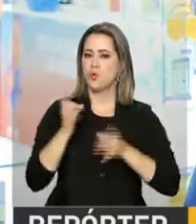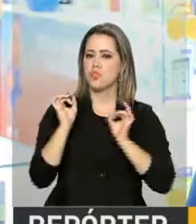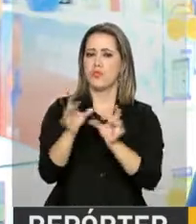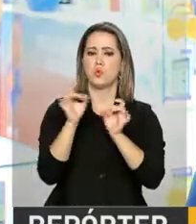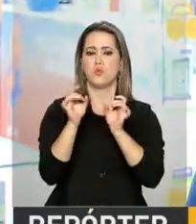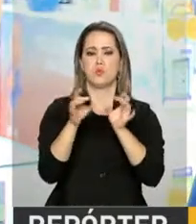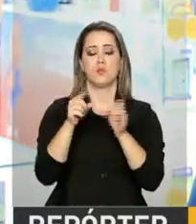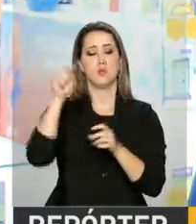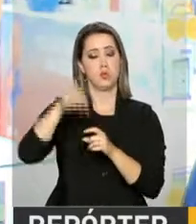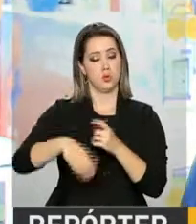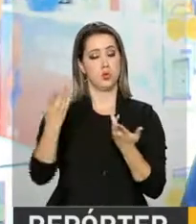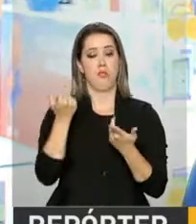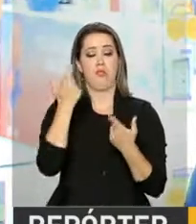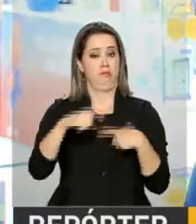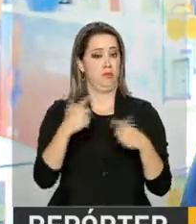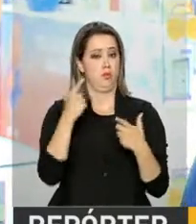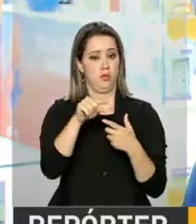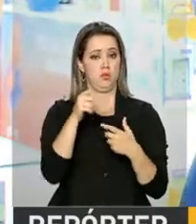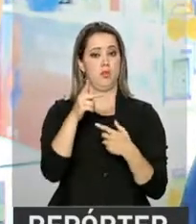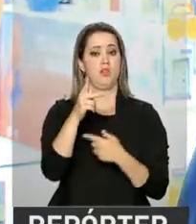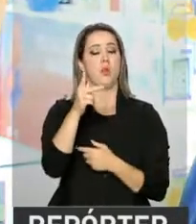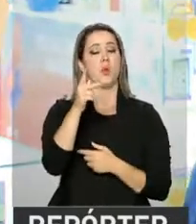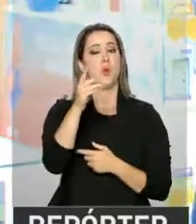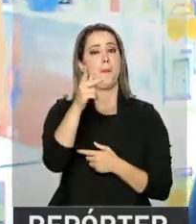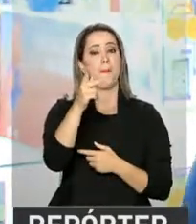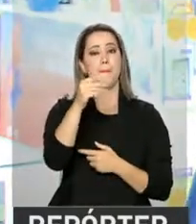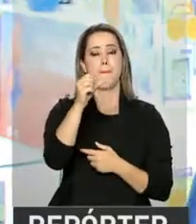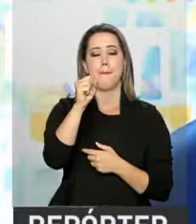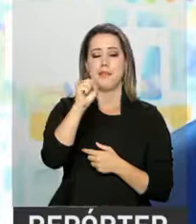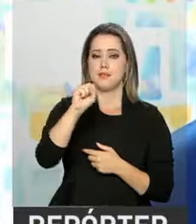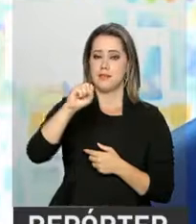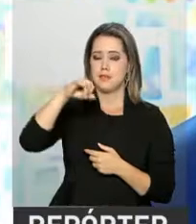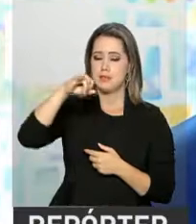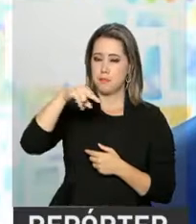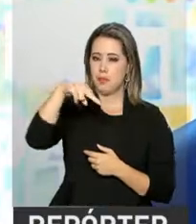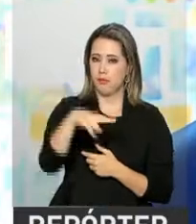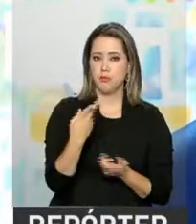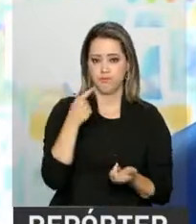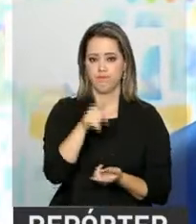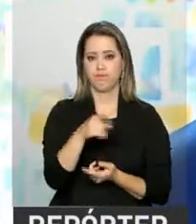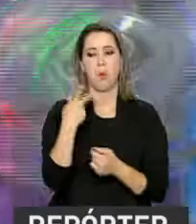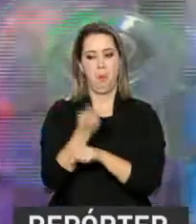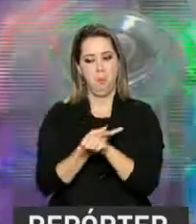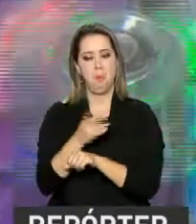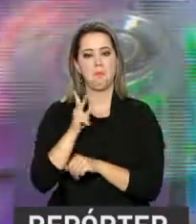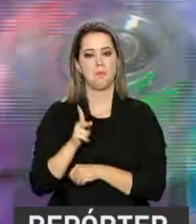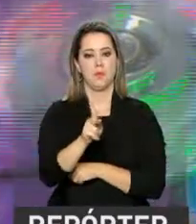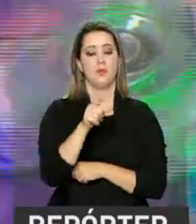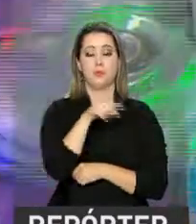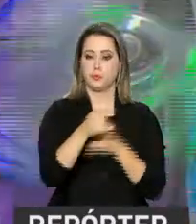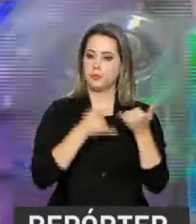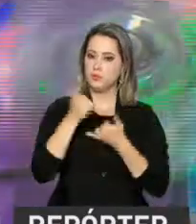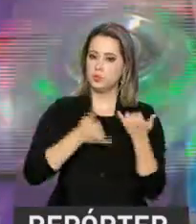na feira de importados é o redd tina e tem muita procura mesmo márcio garante que por aqui a brincadeira